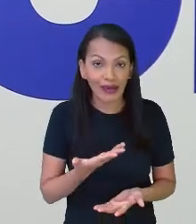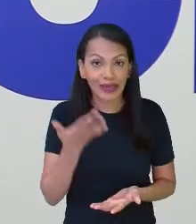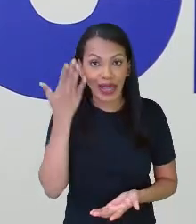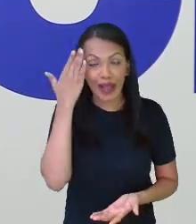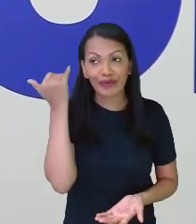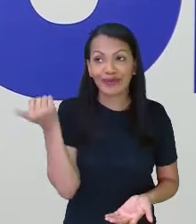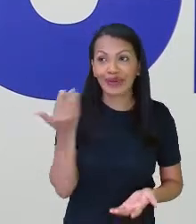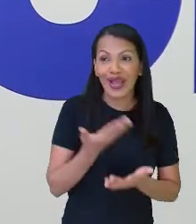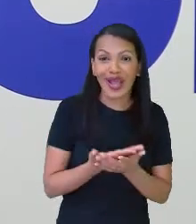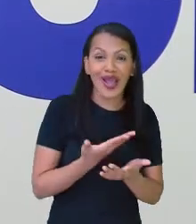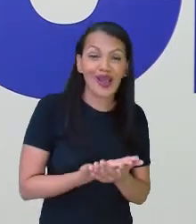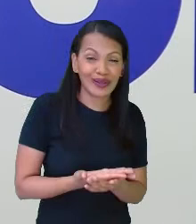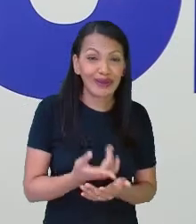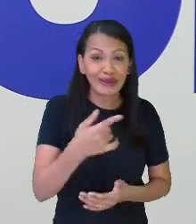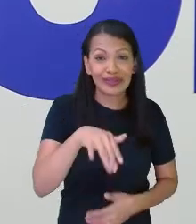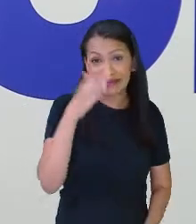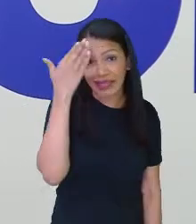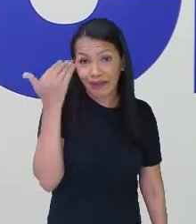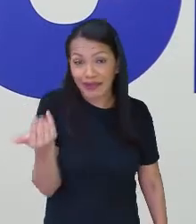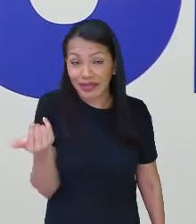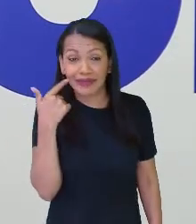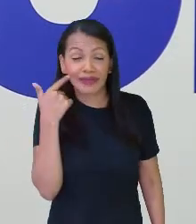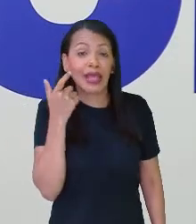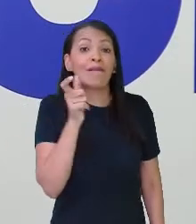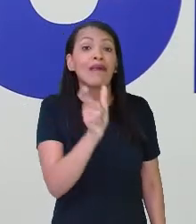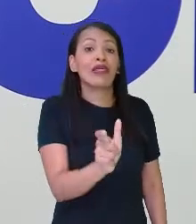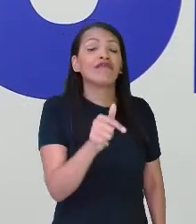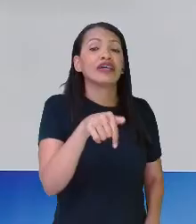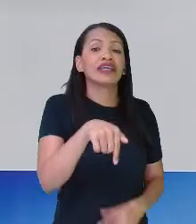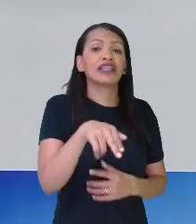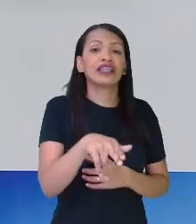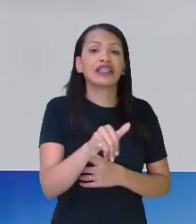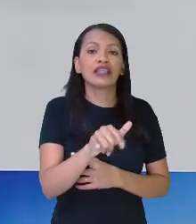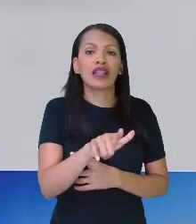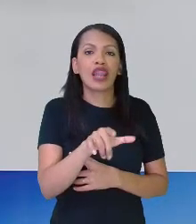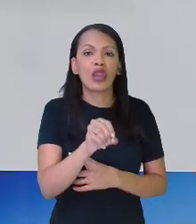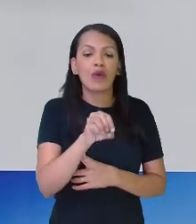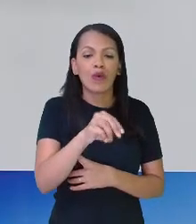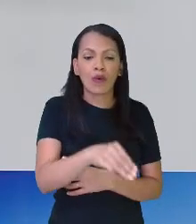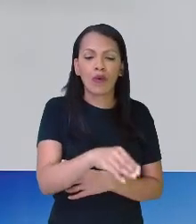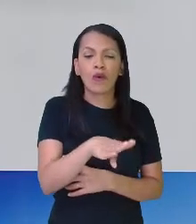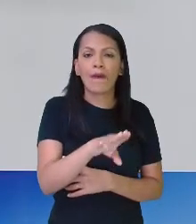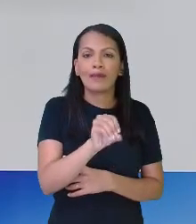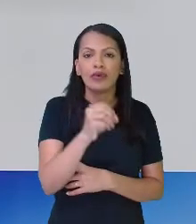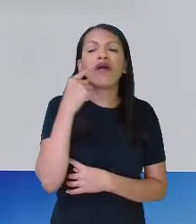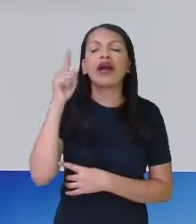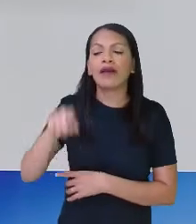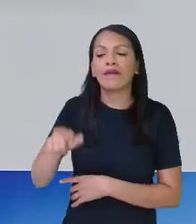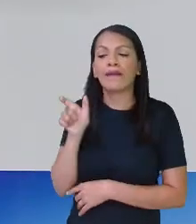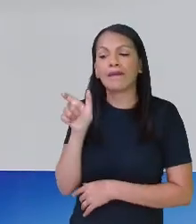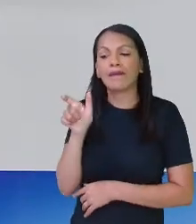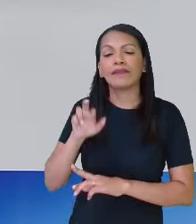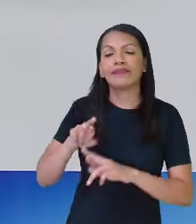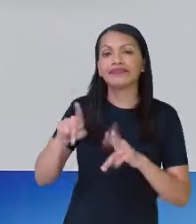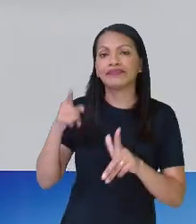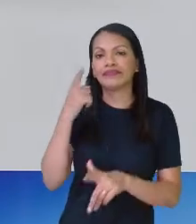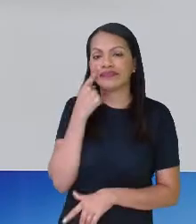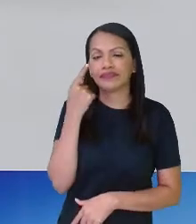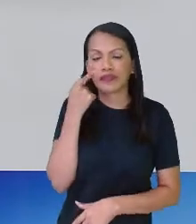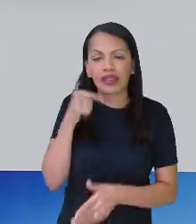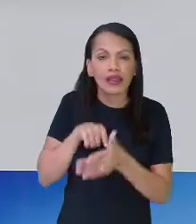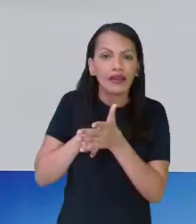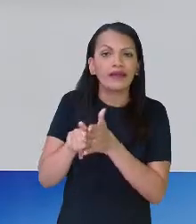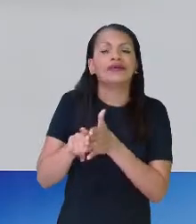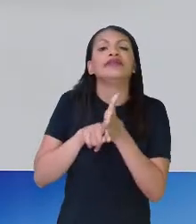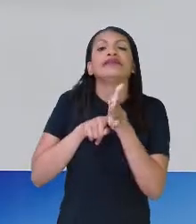poderia aí. produzir seu texto a partir da palavra quilombo. Quilombo, justamente, é uma palavra muito diferente. E olha só, e eu fui pesquisar